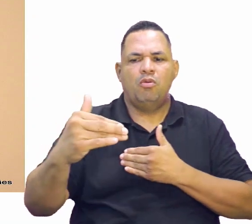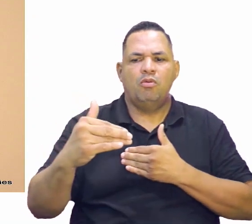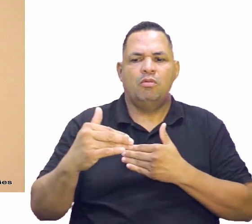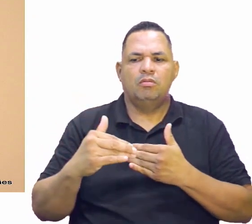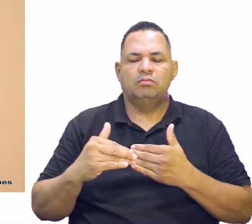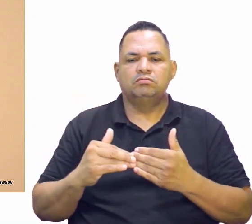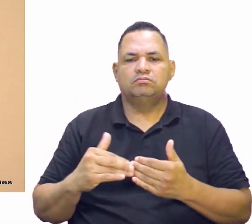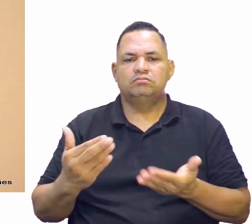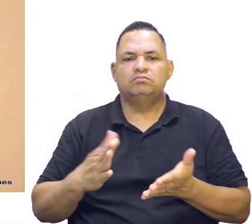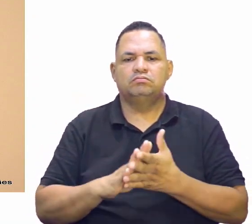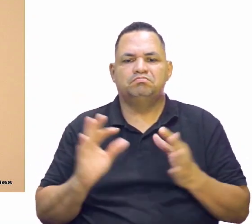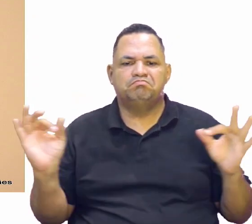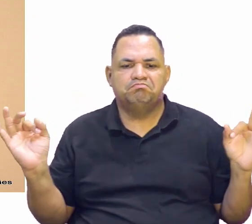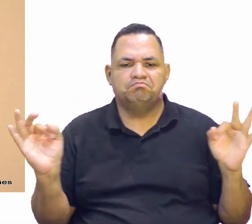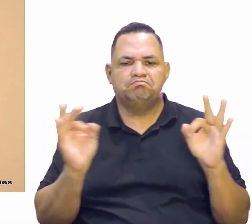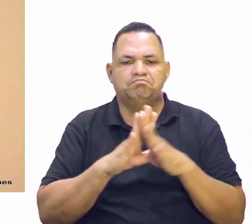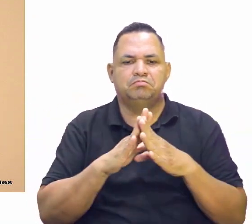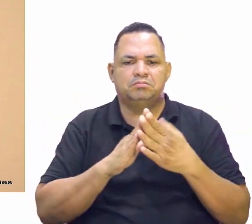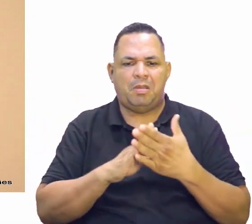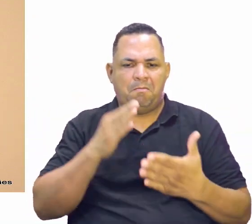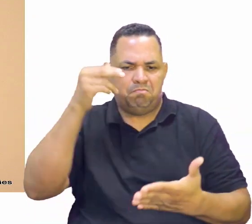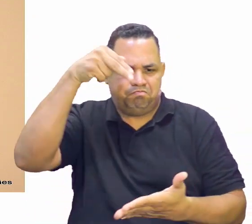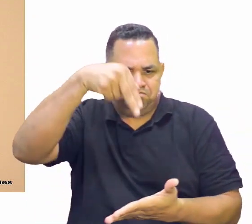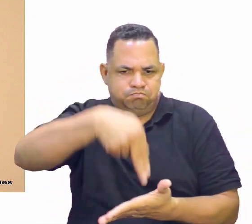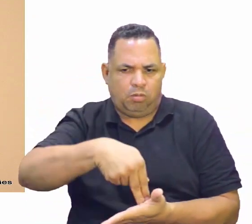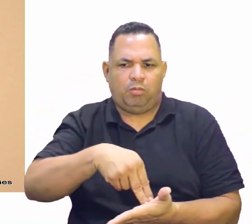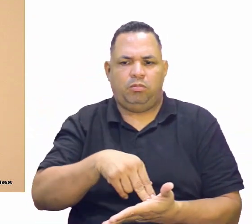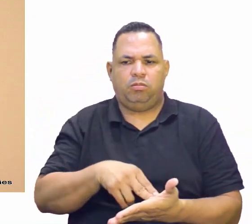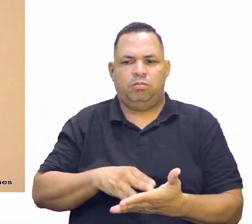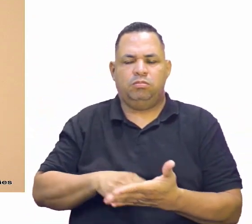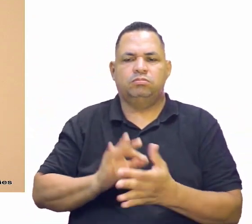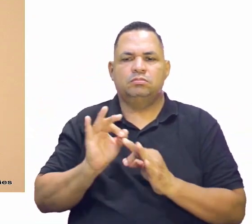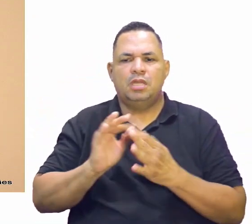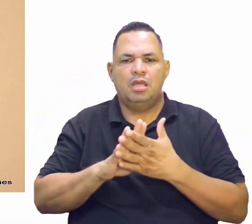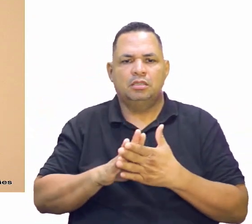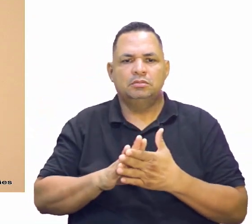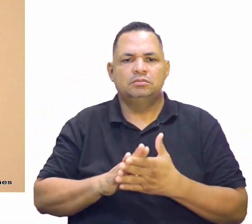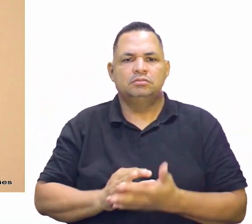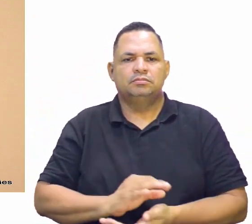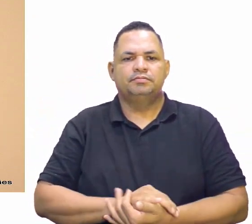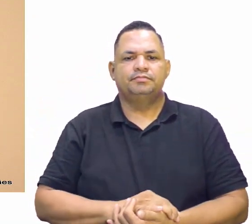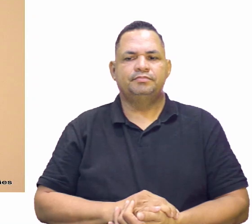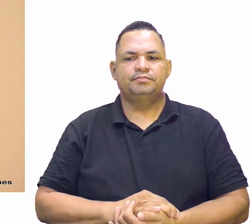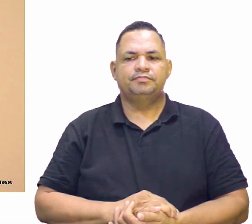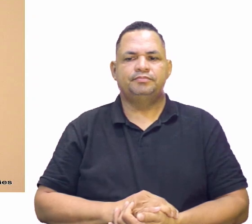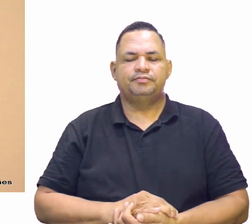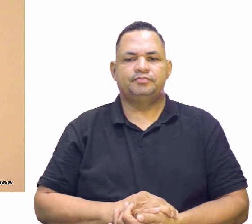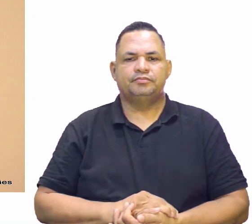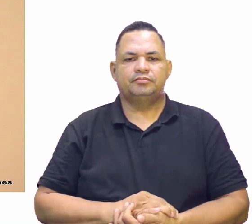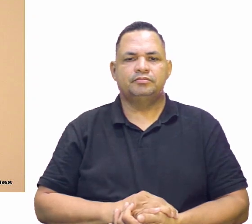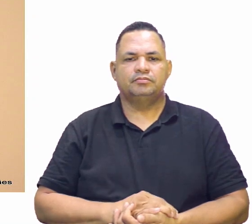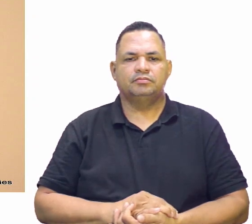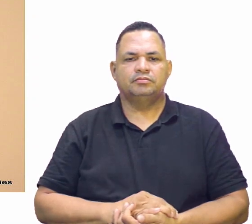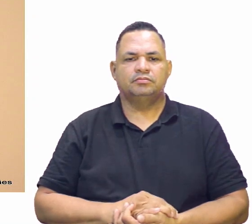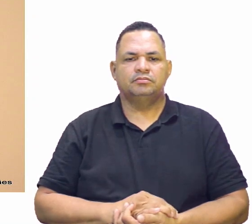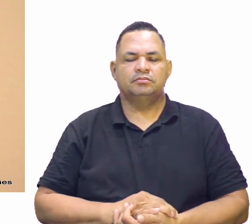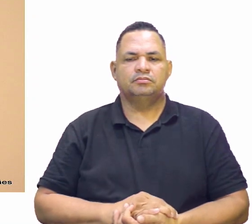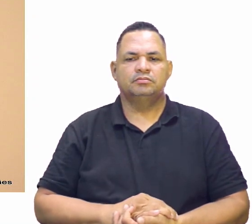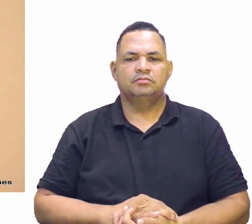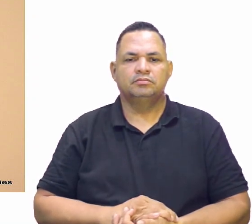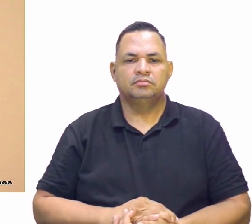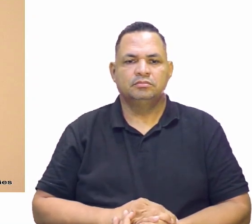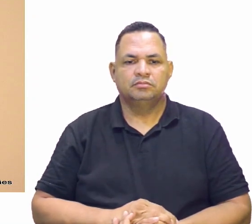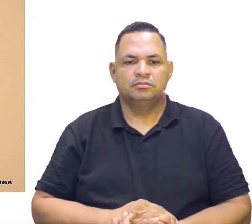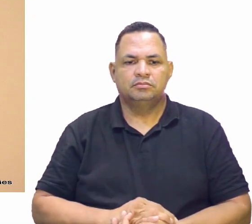ali pronta para o combate, para o novo, para o diferente, ok? Então, olha